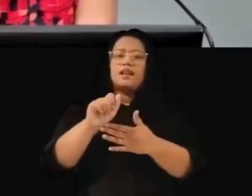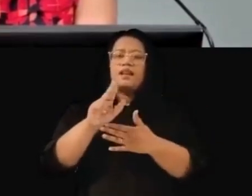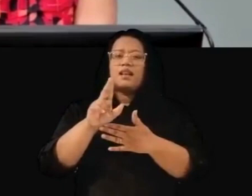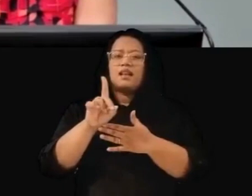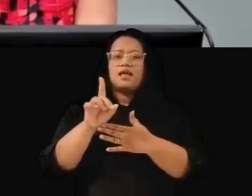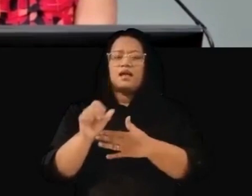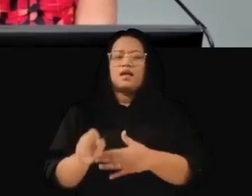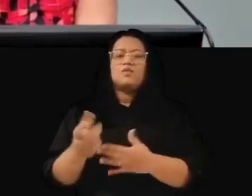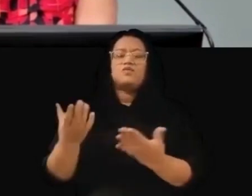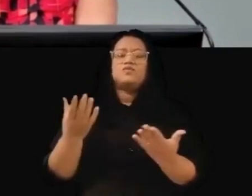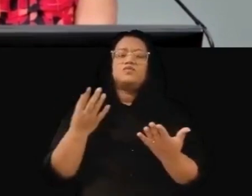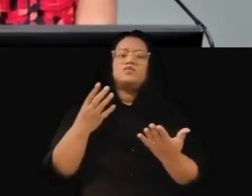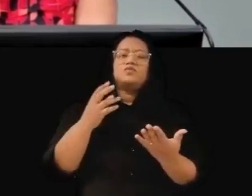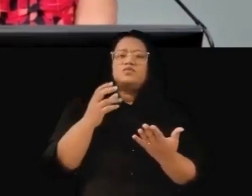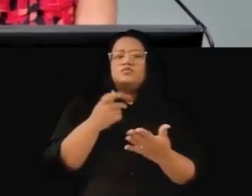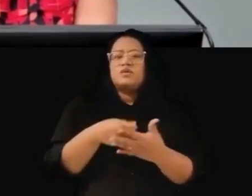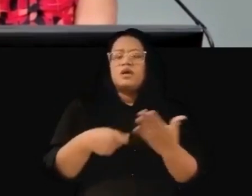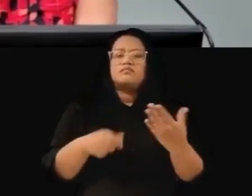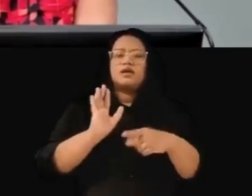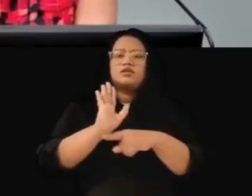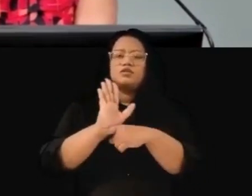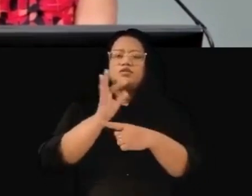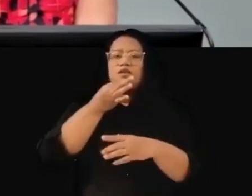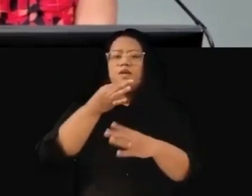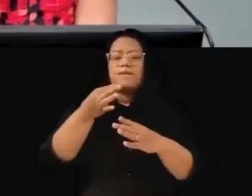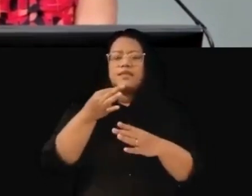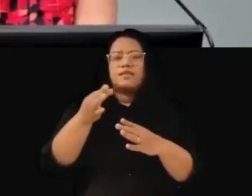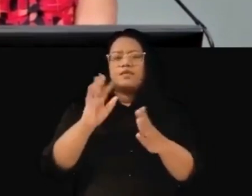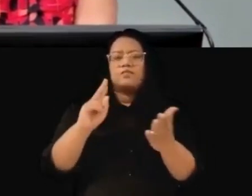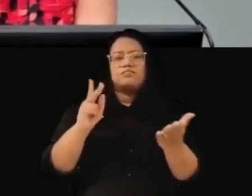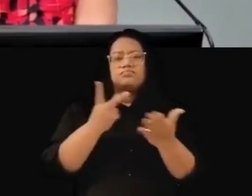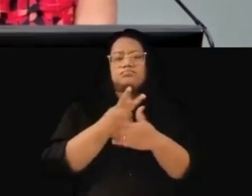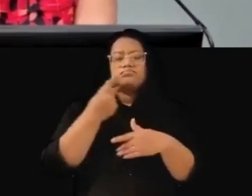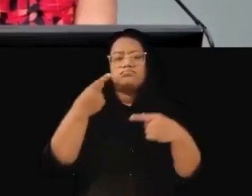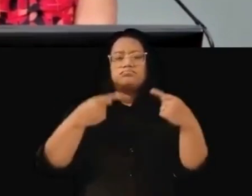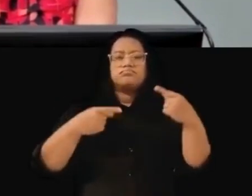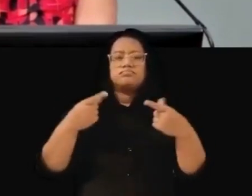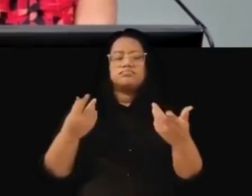que possam ajudar a formar uma opinião sobre uma situação conflituosa. Porque,